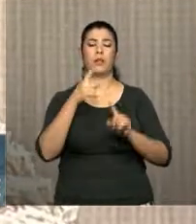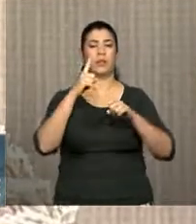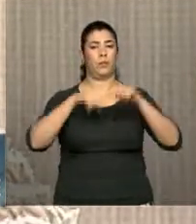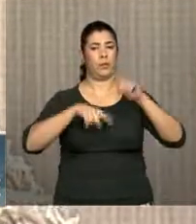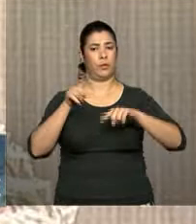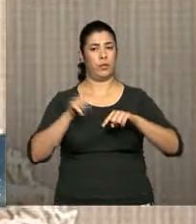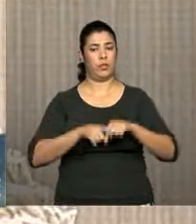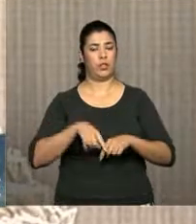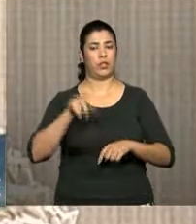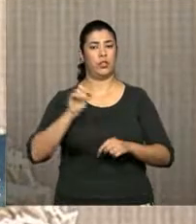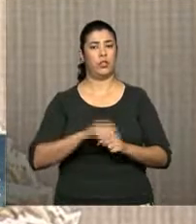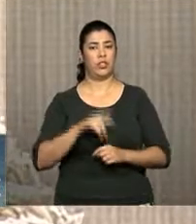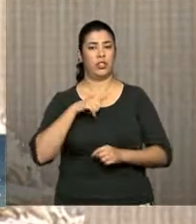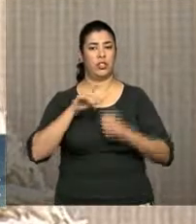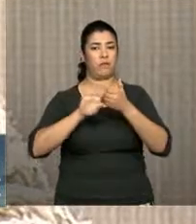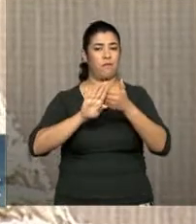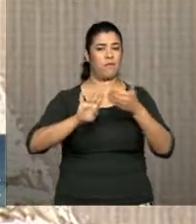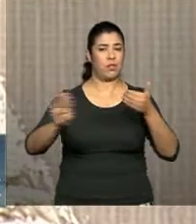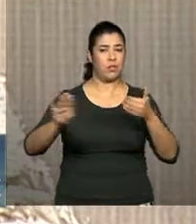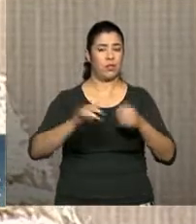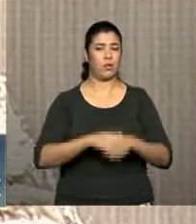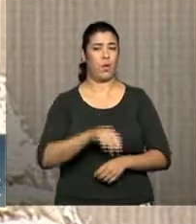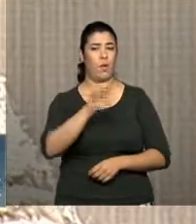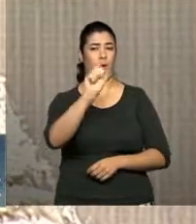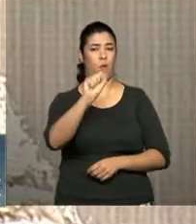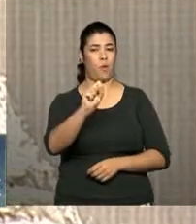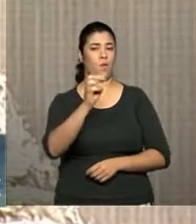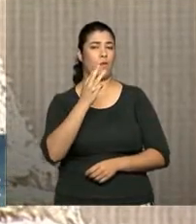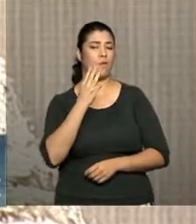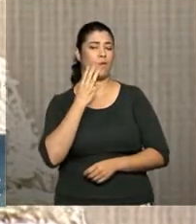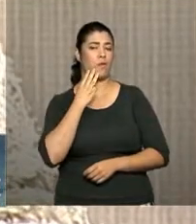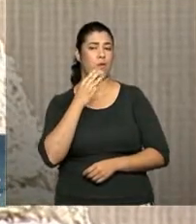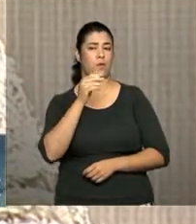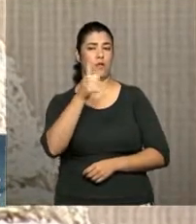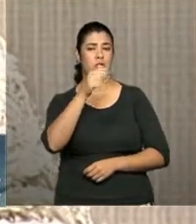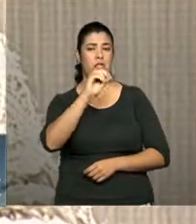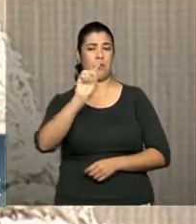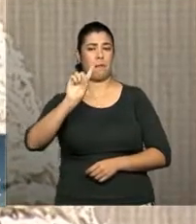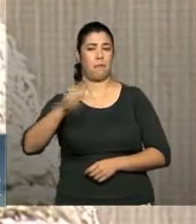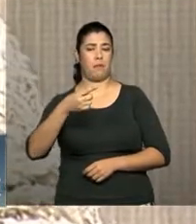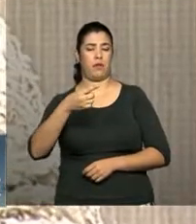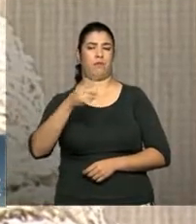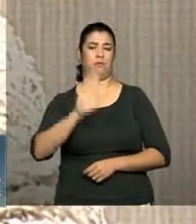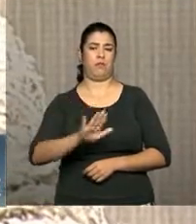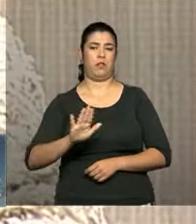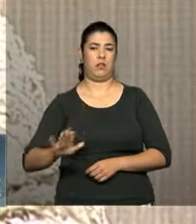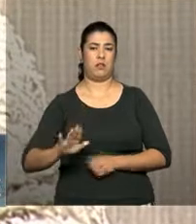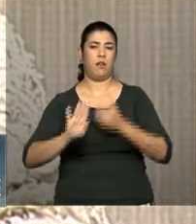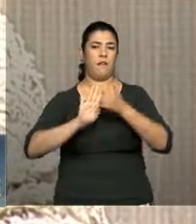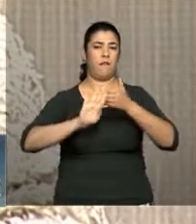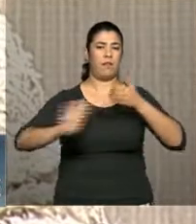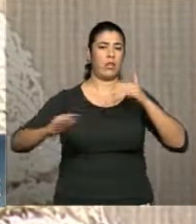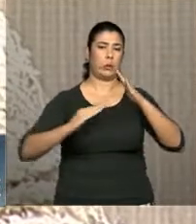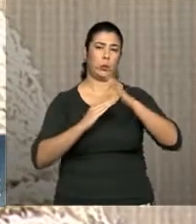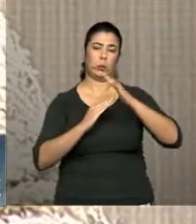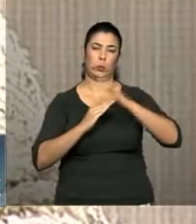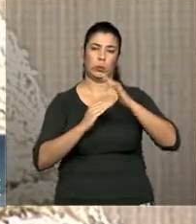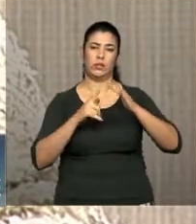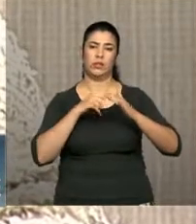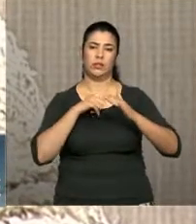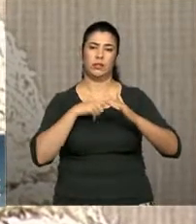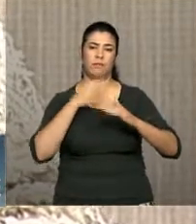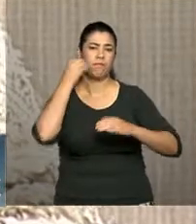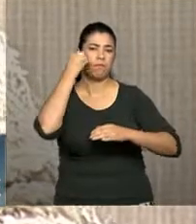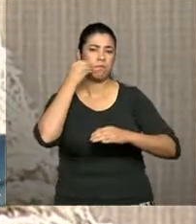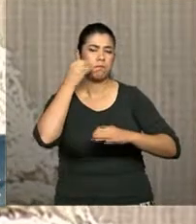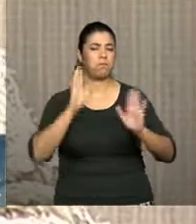nós tiramos 8 milhões e cem mil crianças da extrema pobreza dentro do brasil do brasil sem miséria